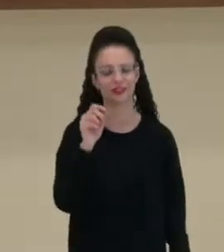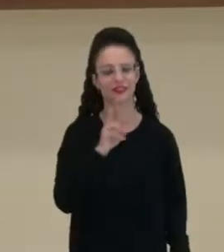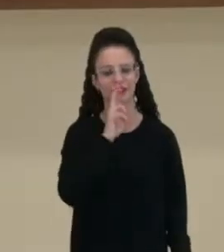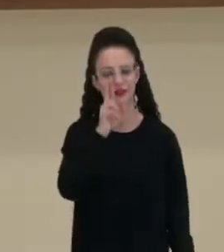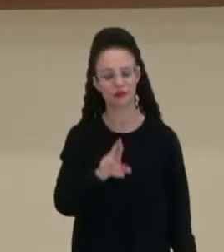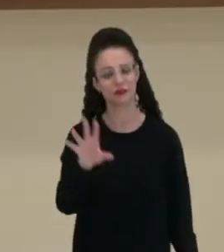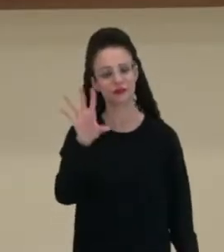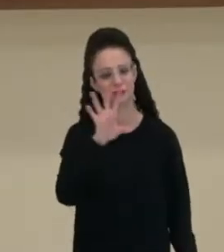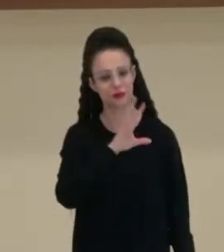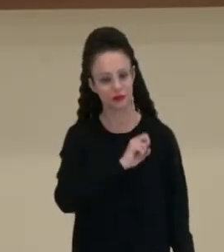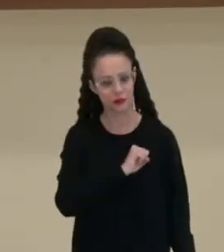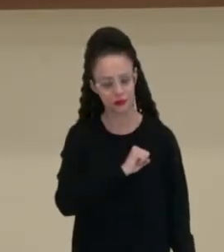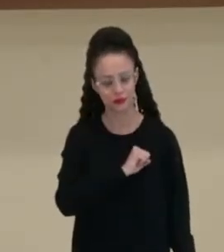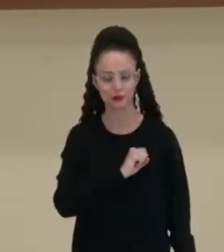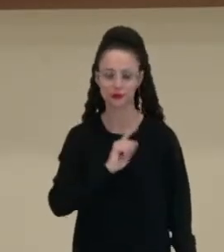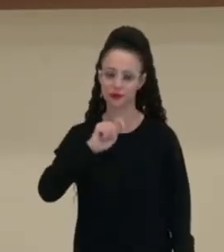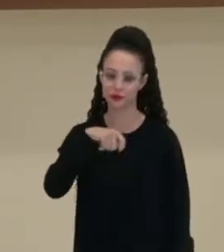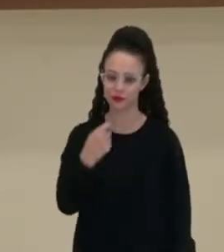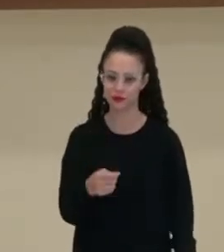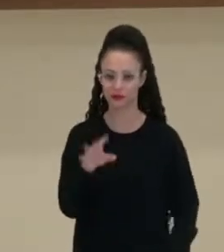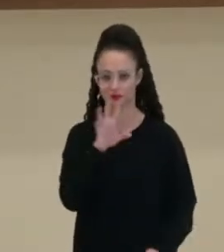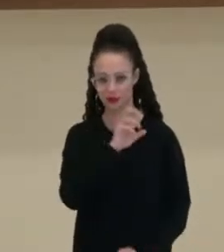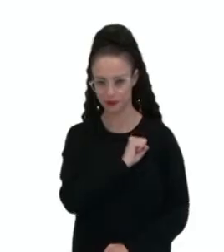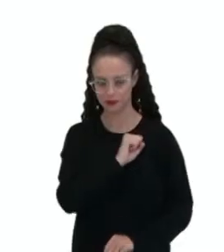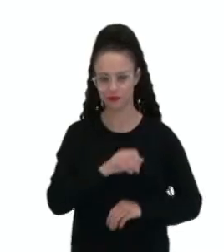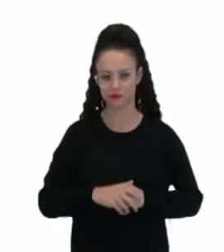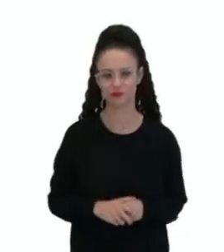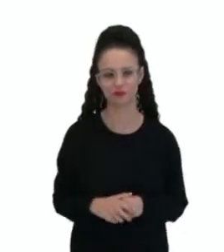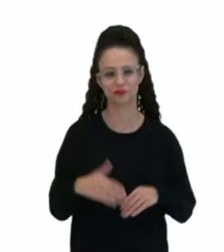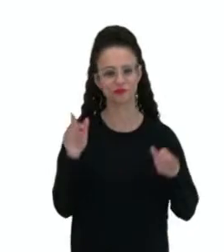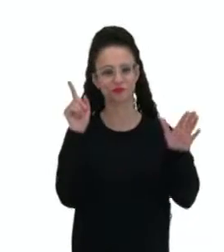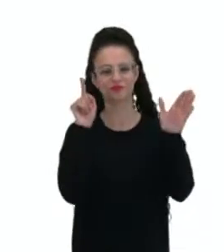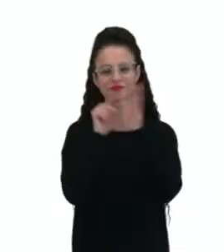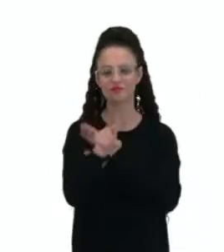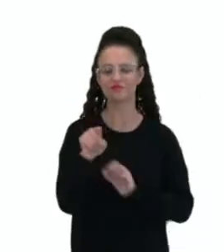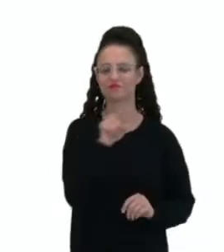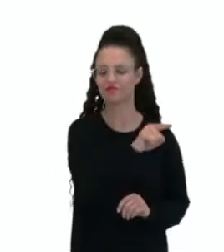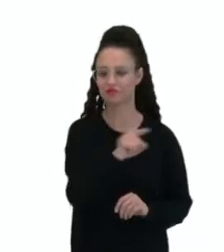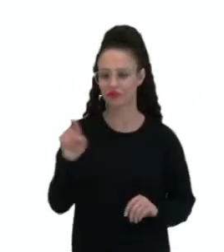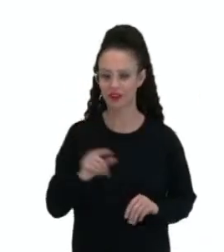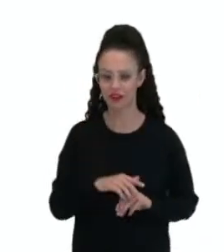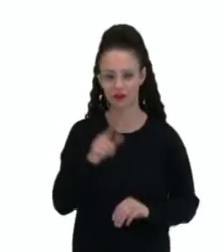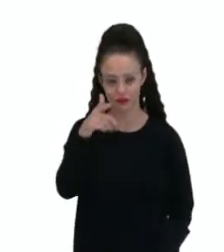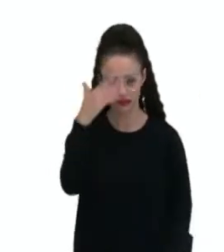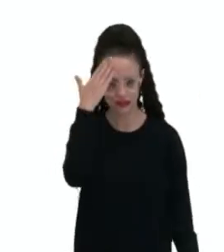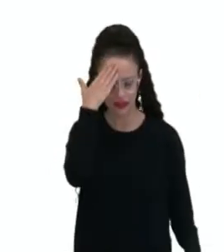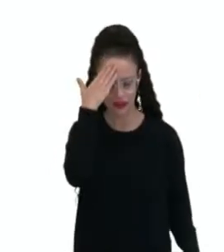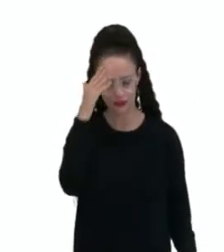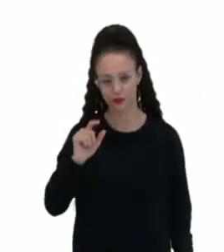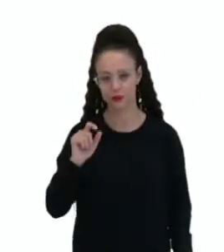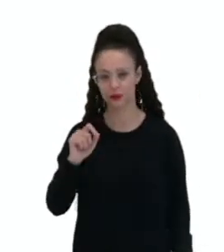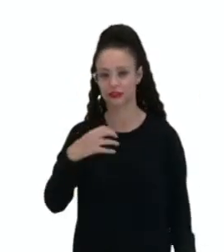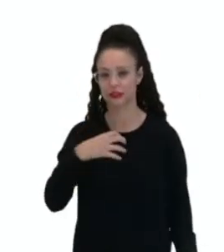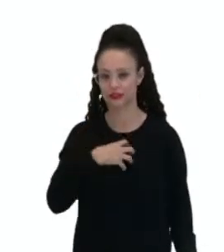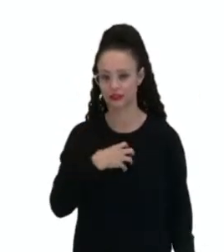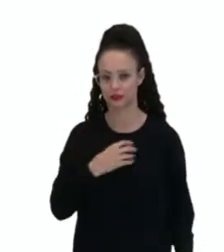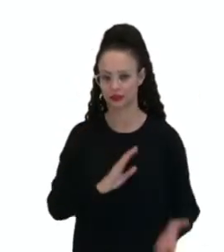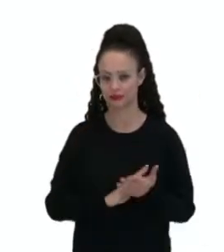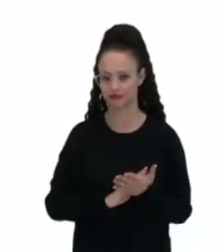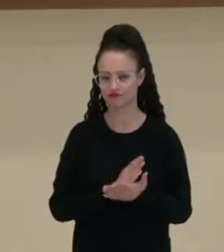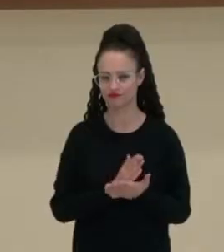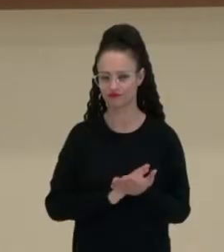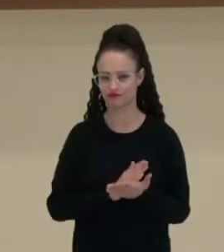o amor, as questões sobre o amor. E aí eu te pergunto, sabe aquele sentimento que te inquieta?